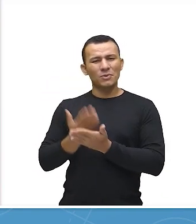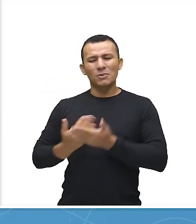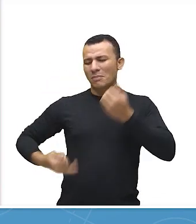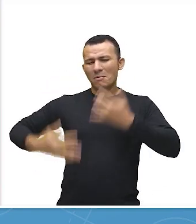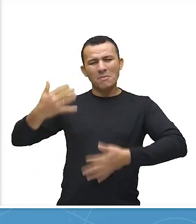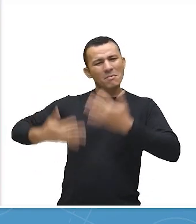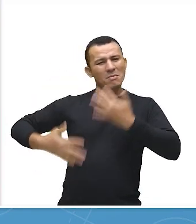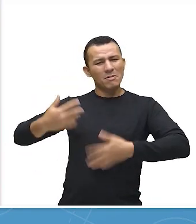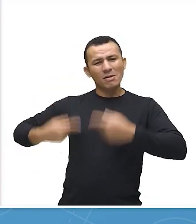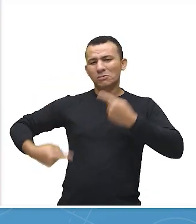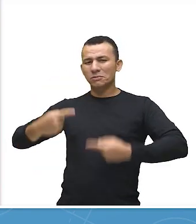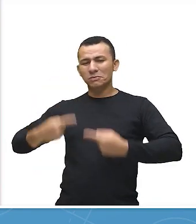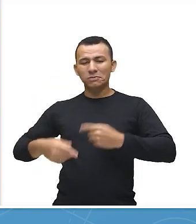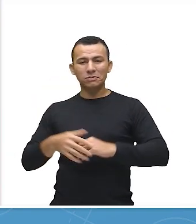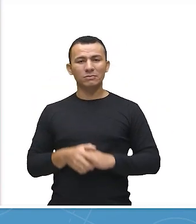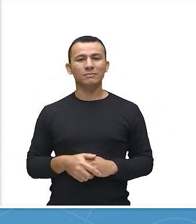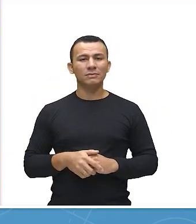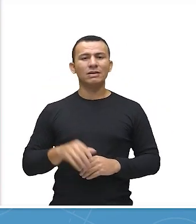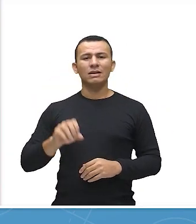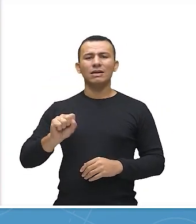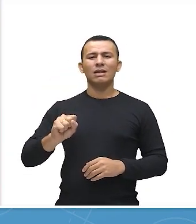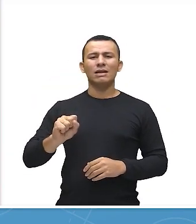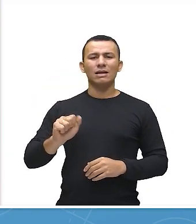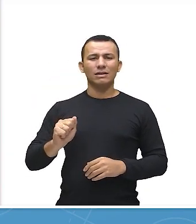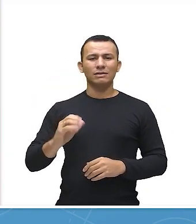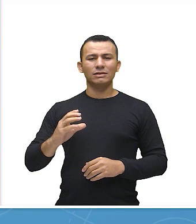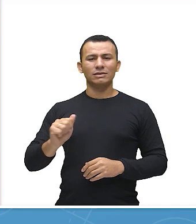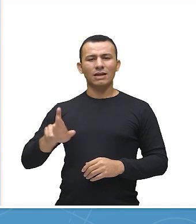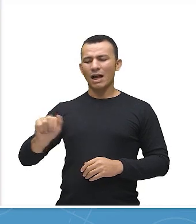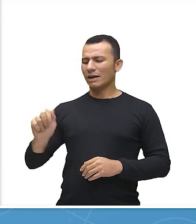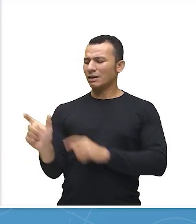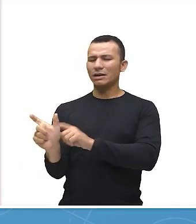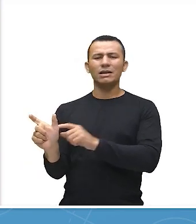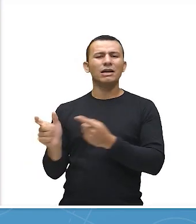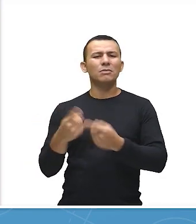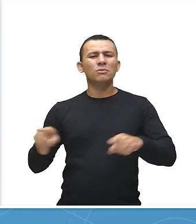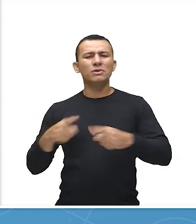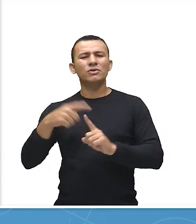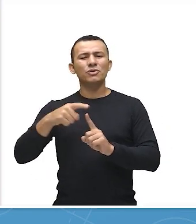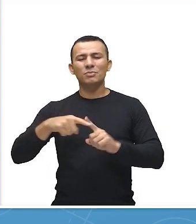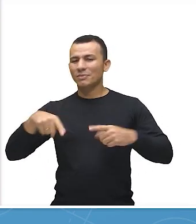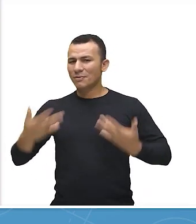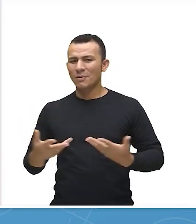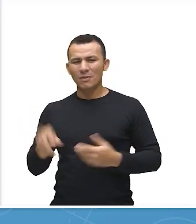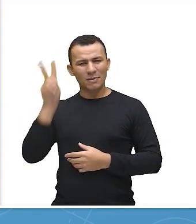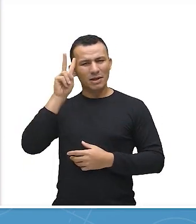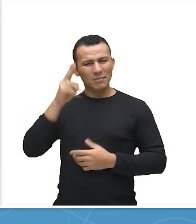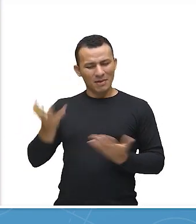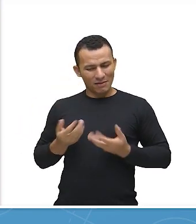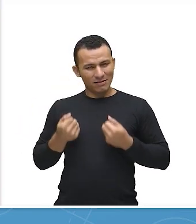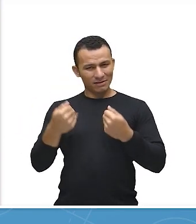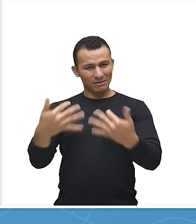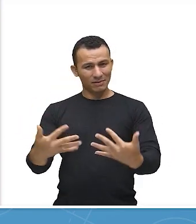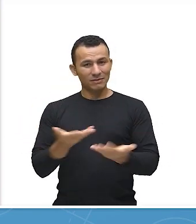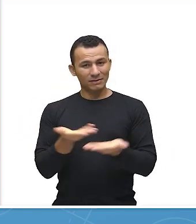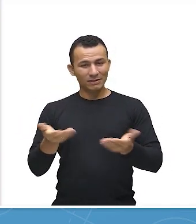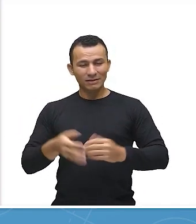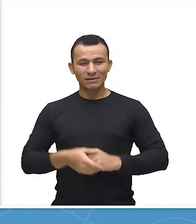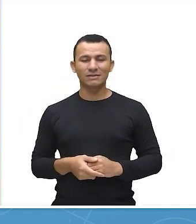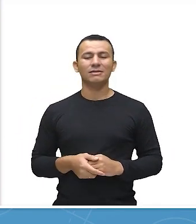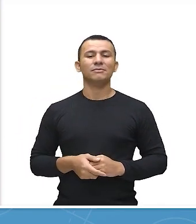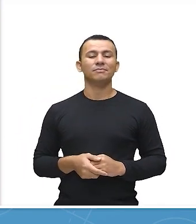função. A gente viu que a música ela pode ser classificada de diversas formas. E quanto à função, como é que a